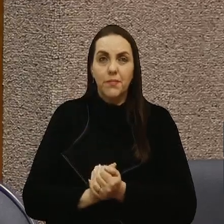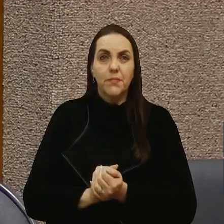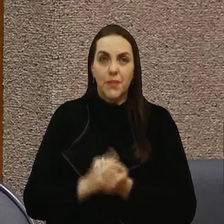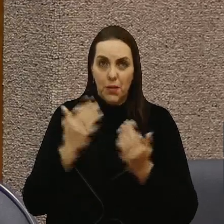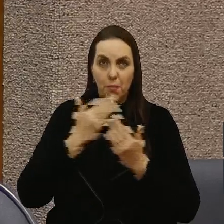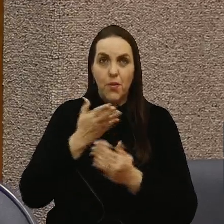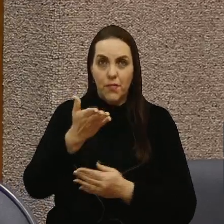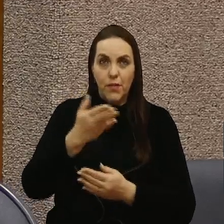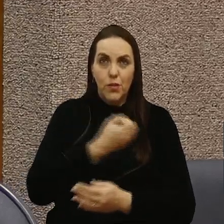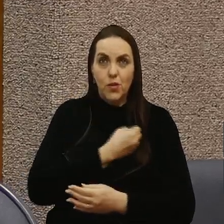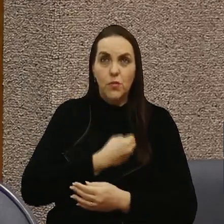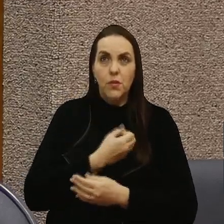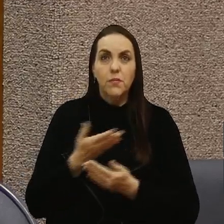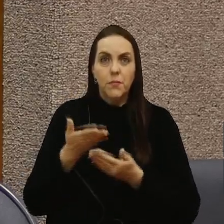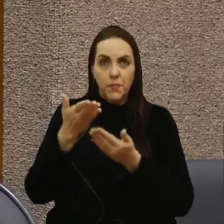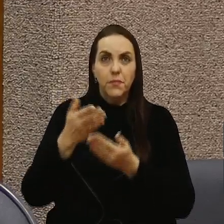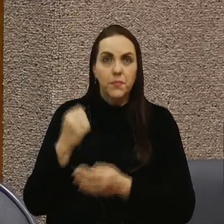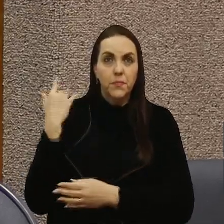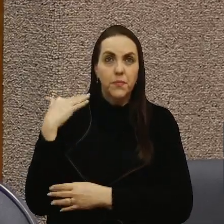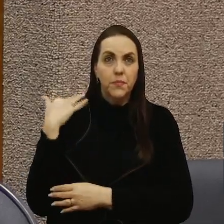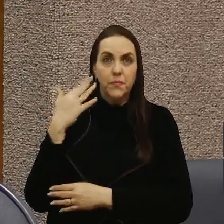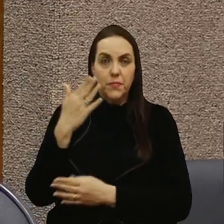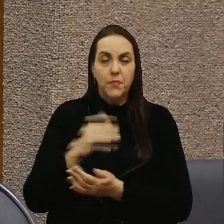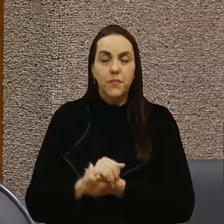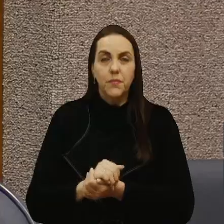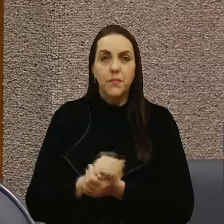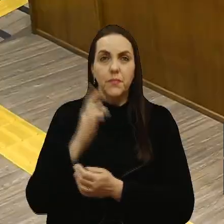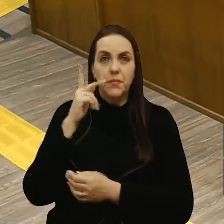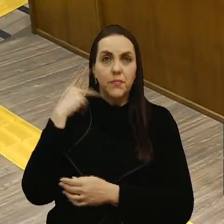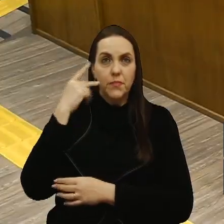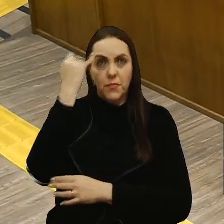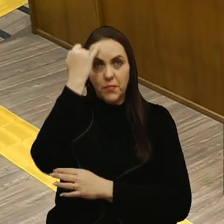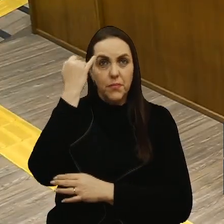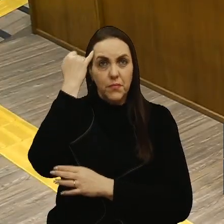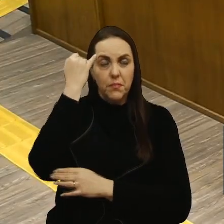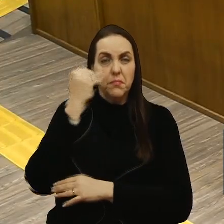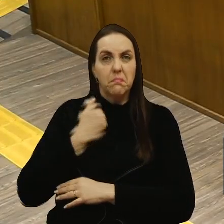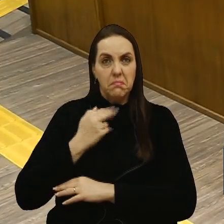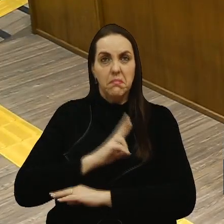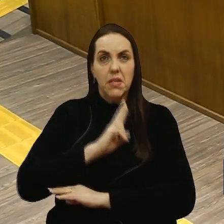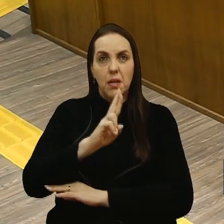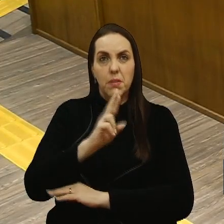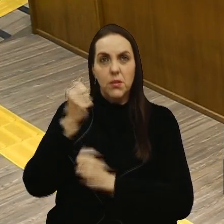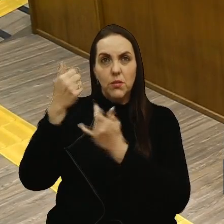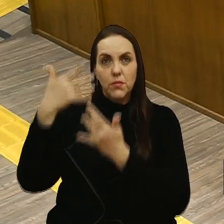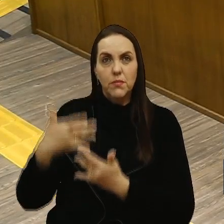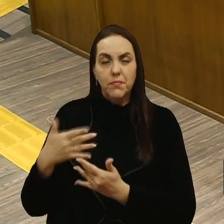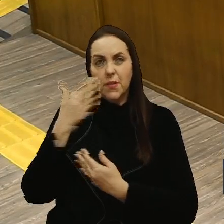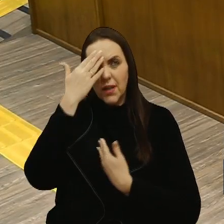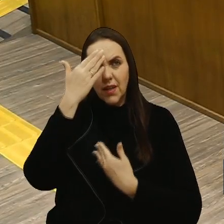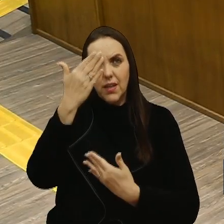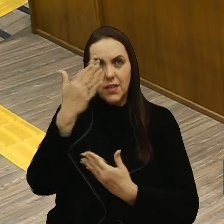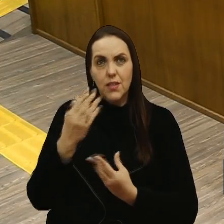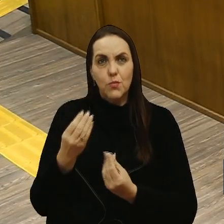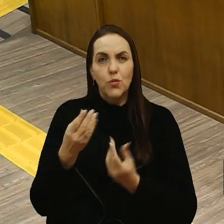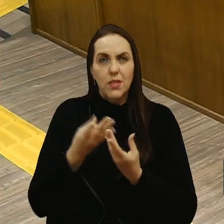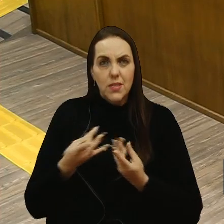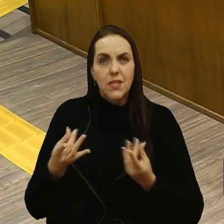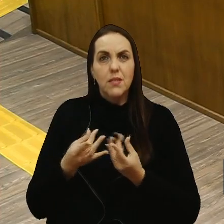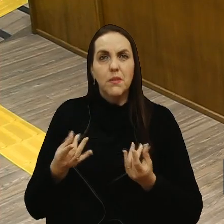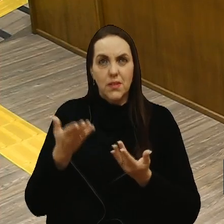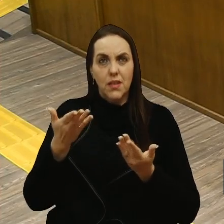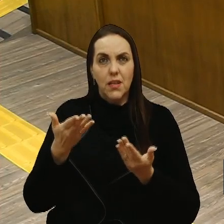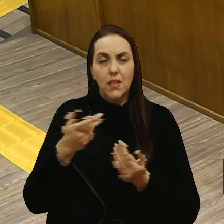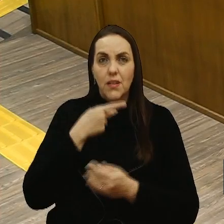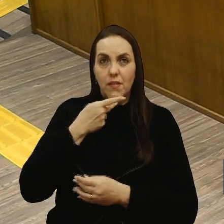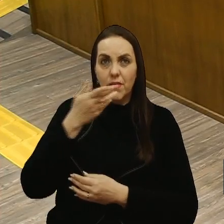aqui. Seu a parte, Andressa. Vereador Zé D'Ambrosio, o senhor me representou integralmente com a sua fala, agradeço imensamente pela sensibilidade. A fala